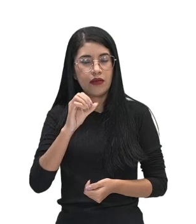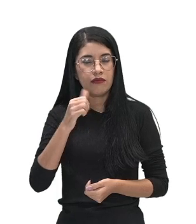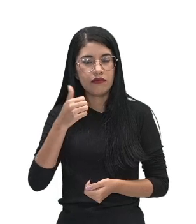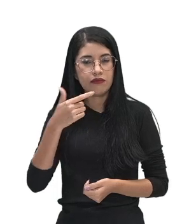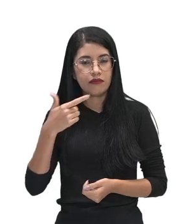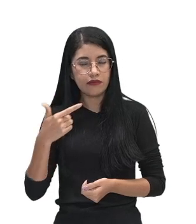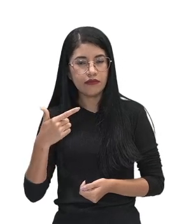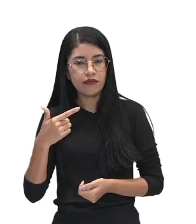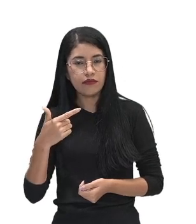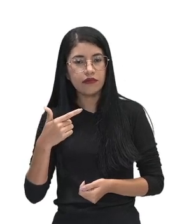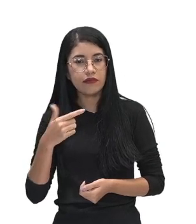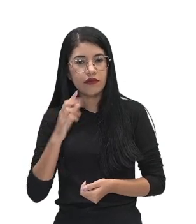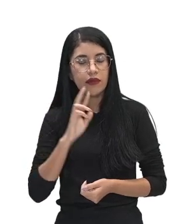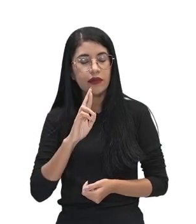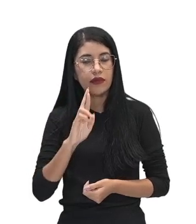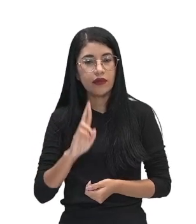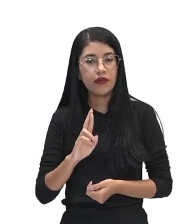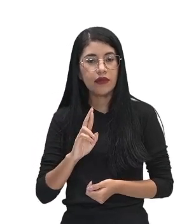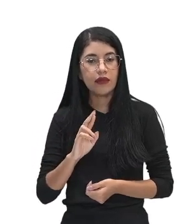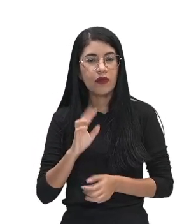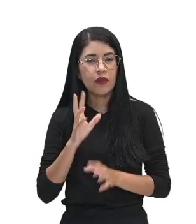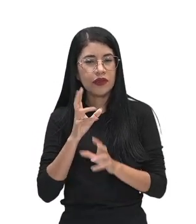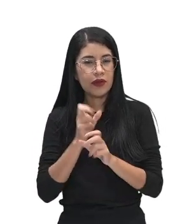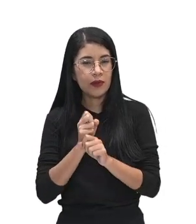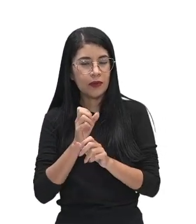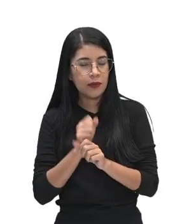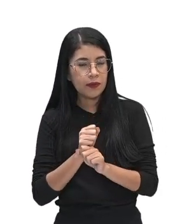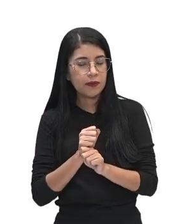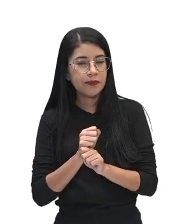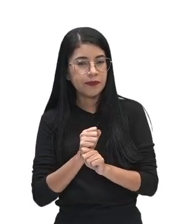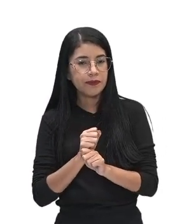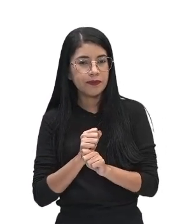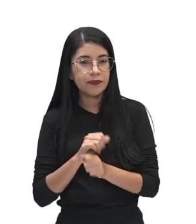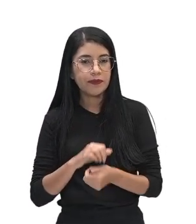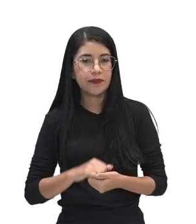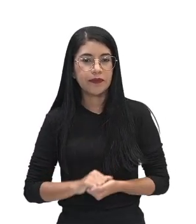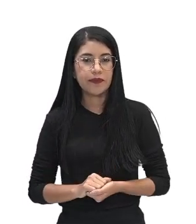Ok, pessoal? Vamos fazer a conta juntos, né?